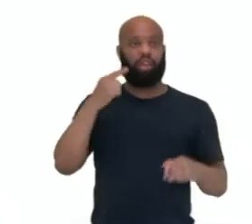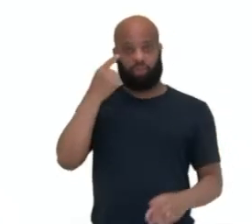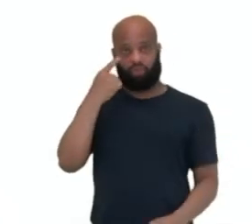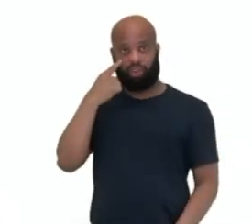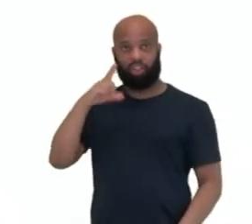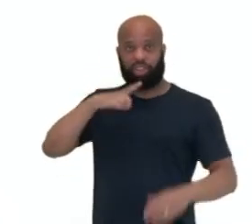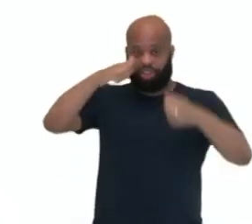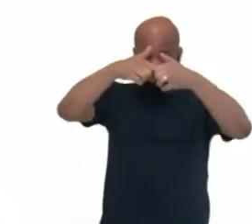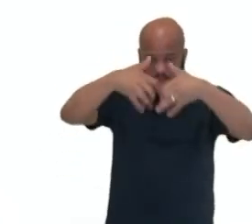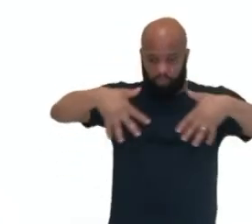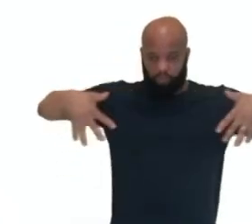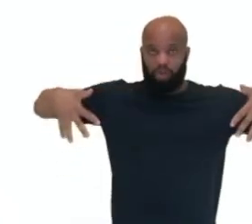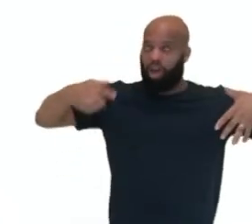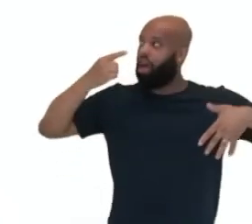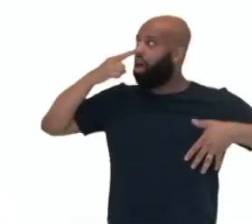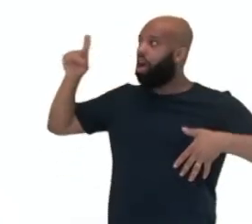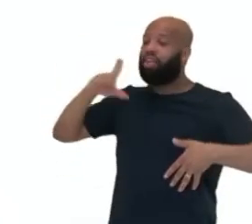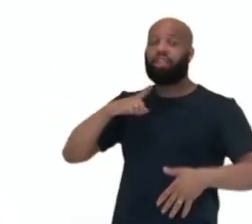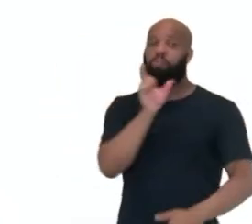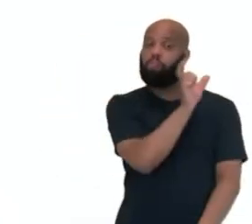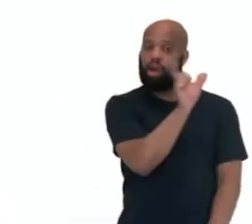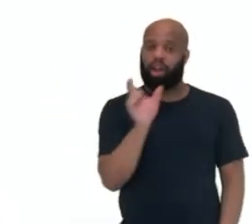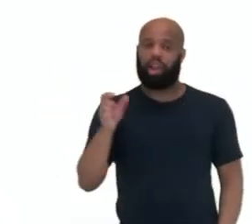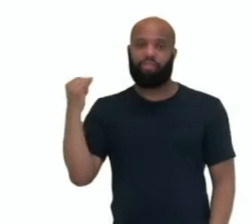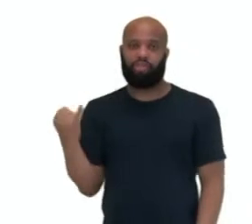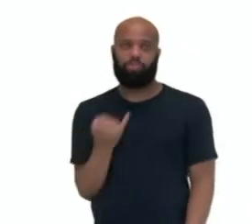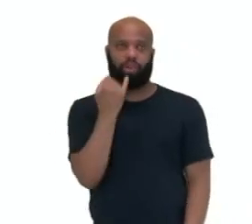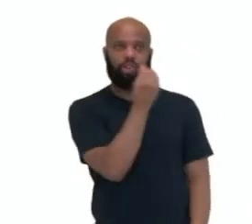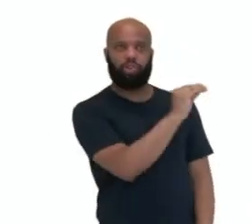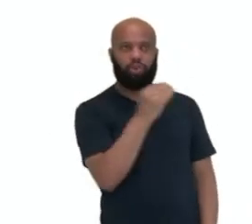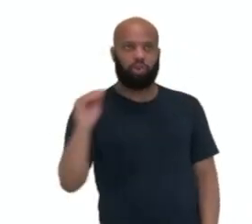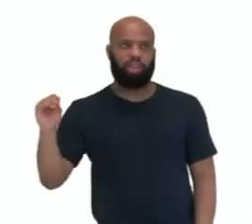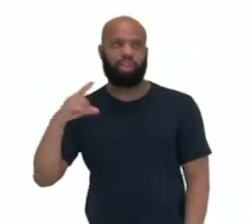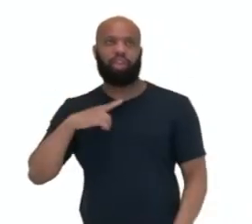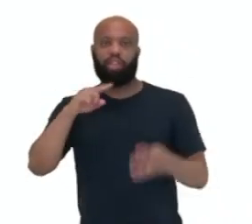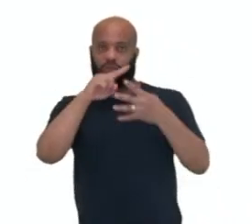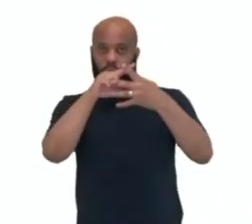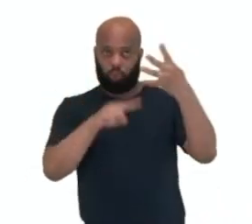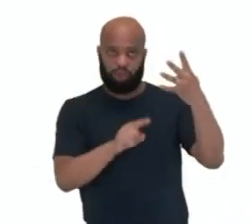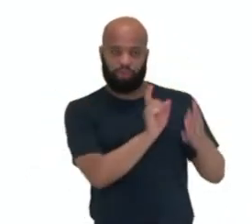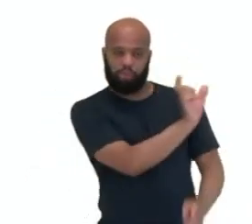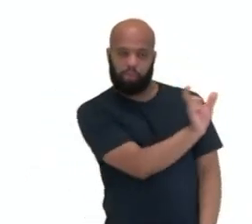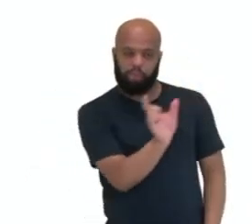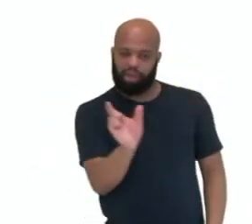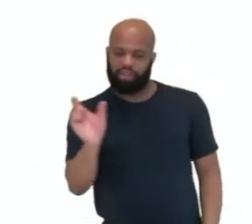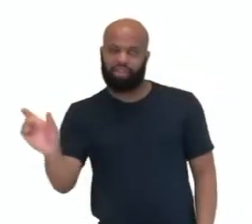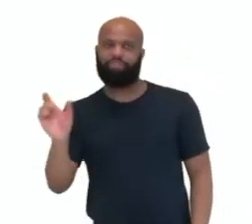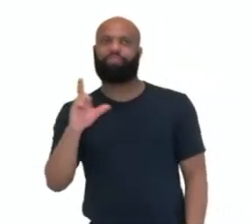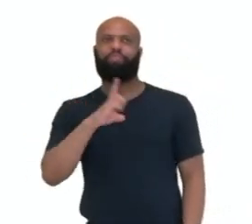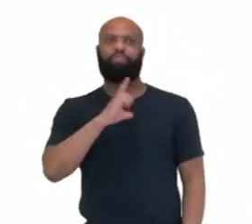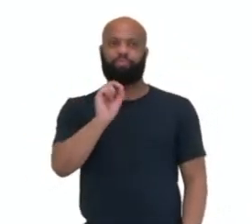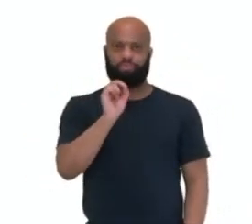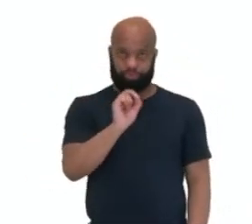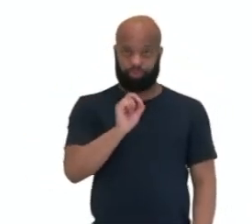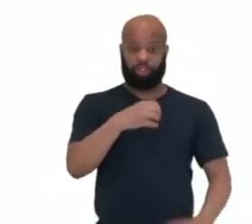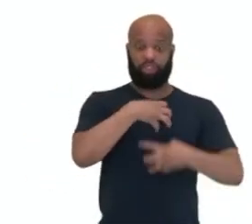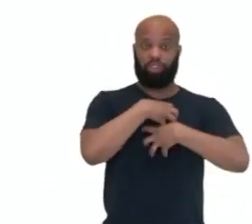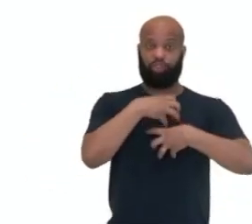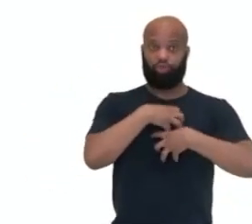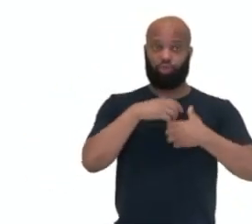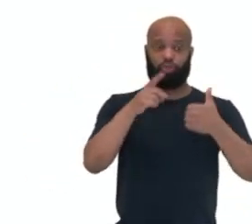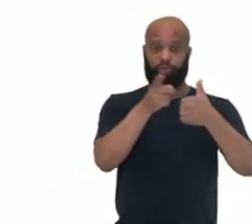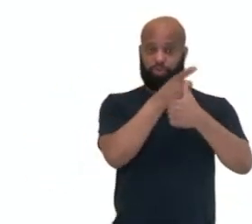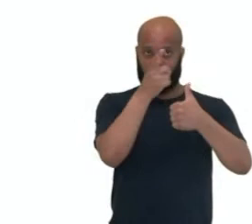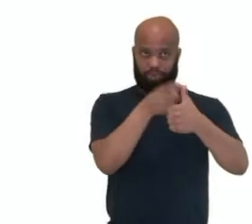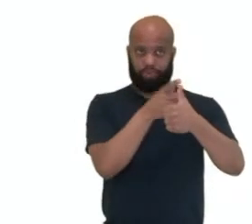mapa conceitual com as palavras abaixo. Então nós temos 4 palavras. Órgão do sentido,